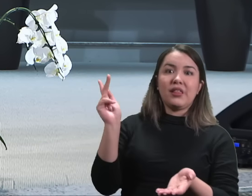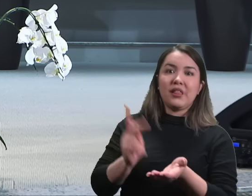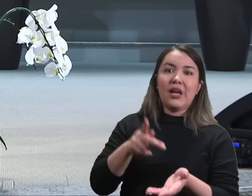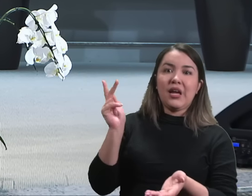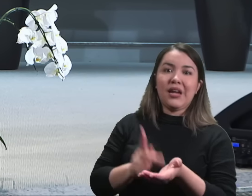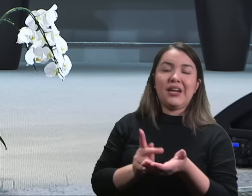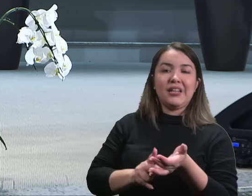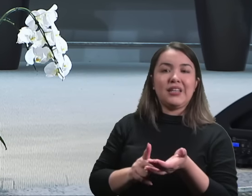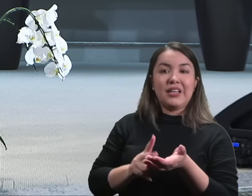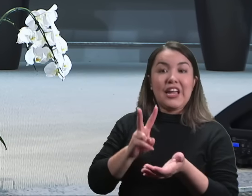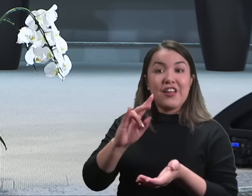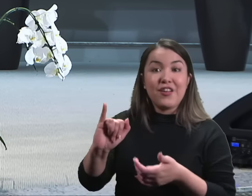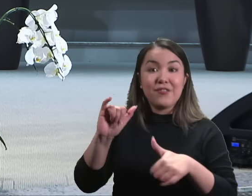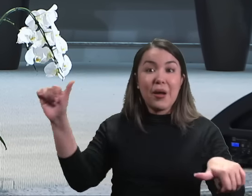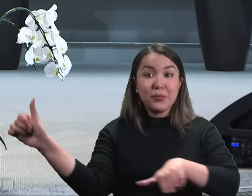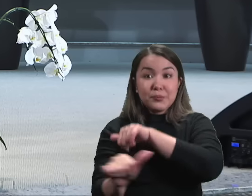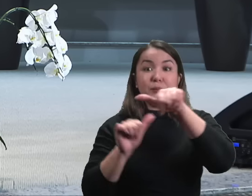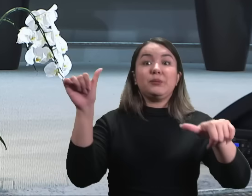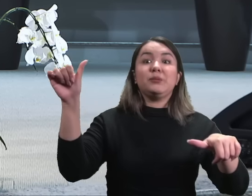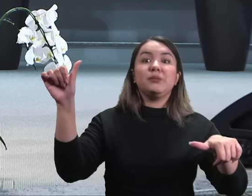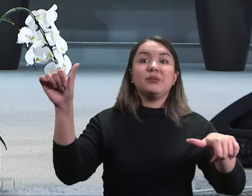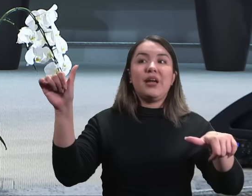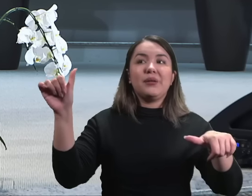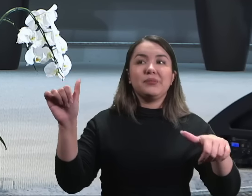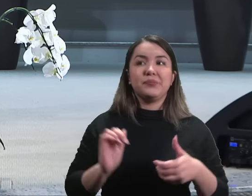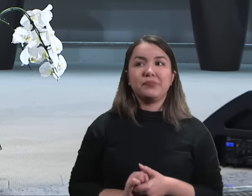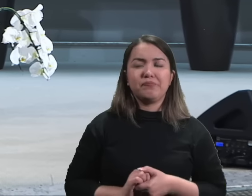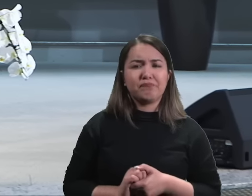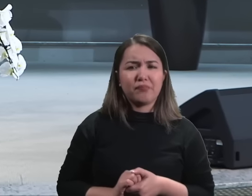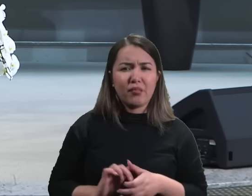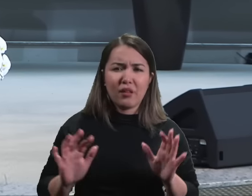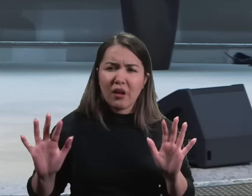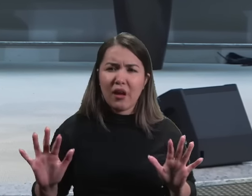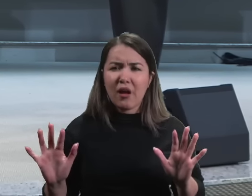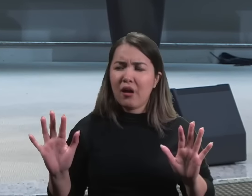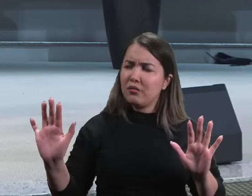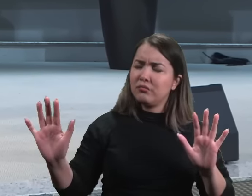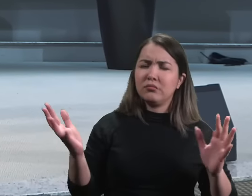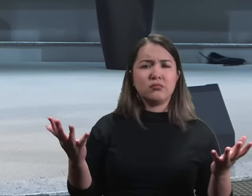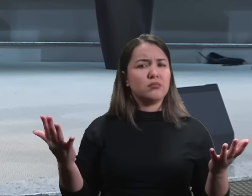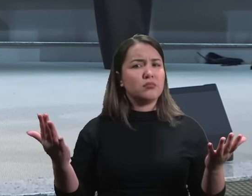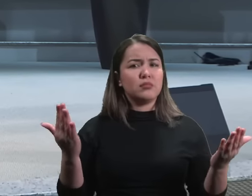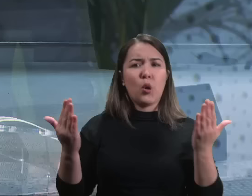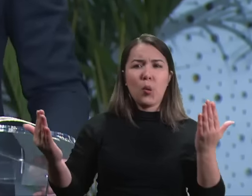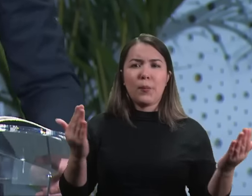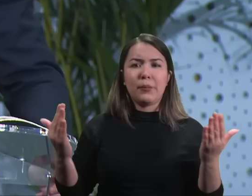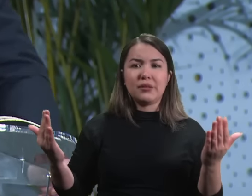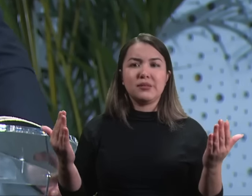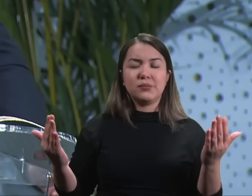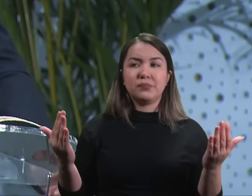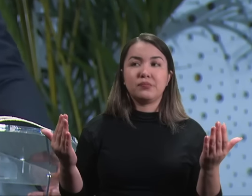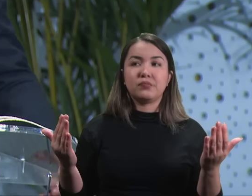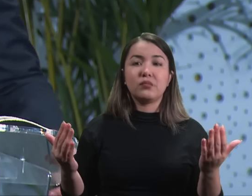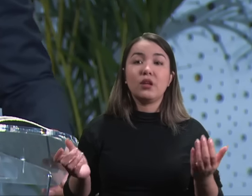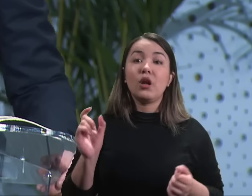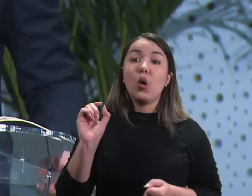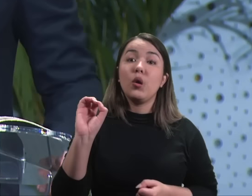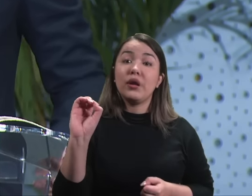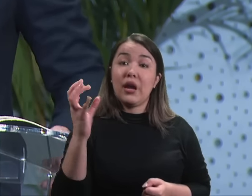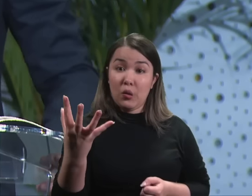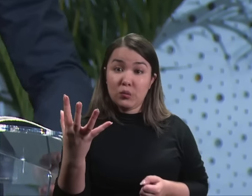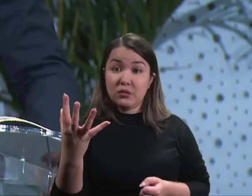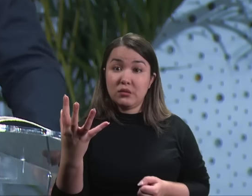restauradas estamos juntos até aqui então há esse paralelo veja eh como resultado